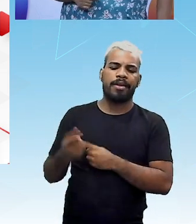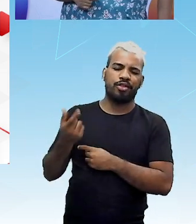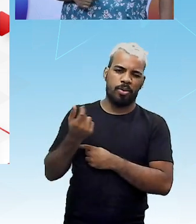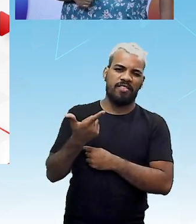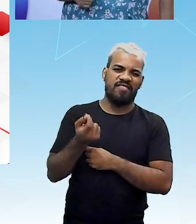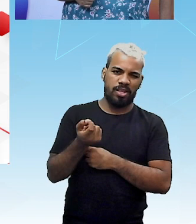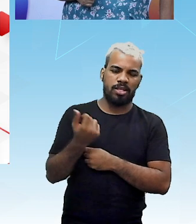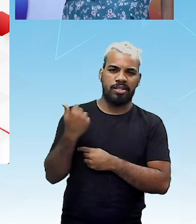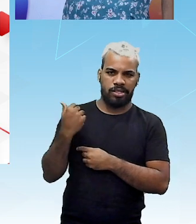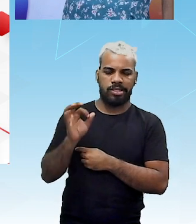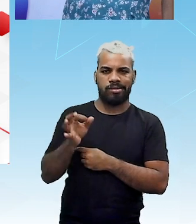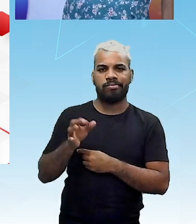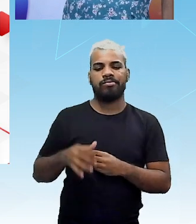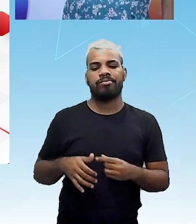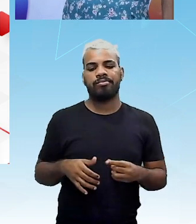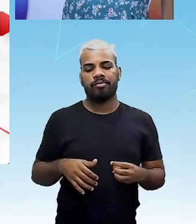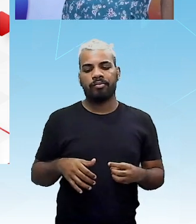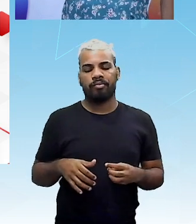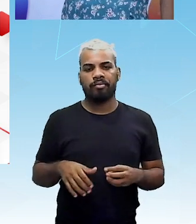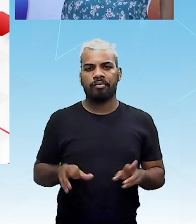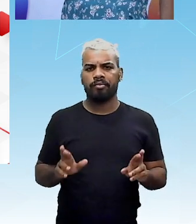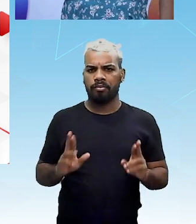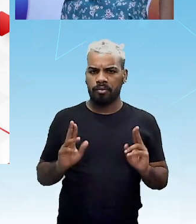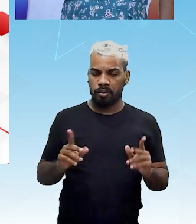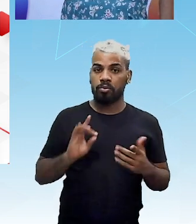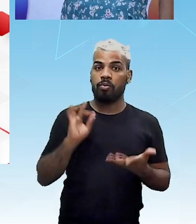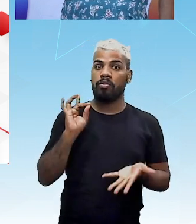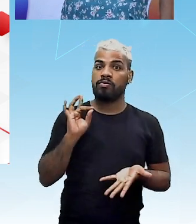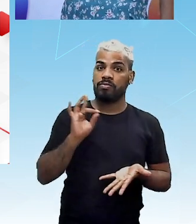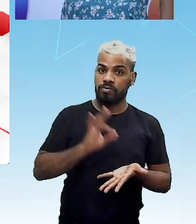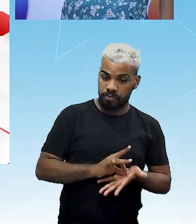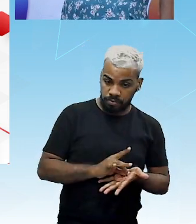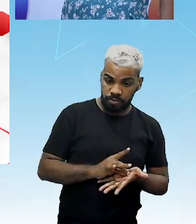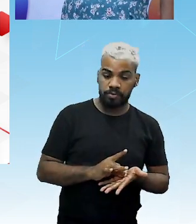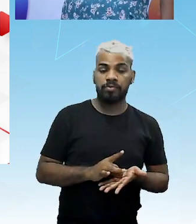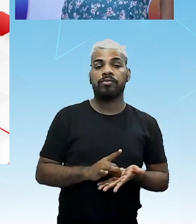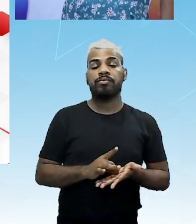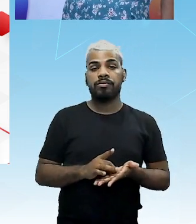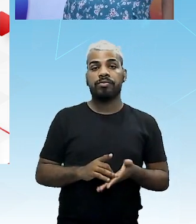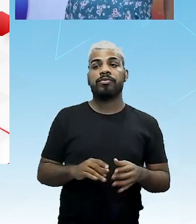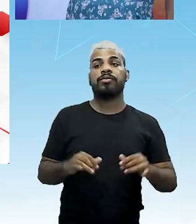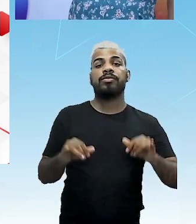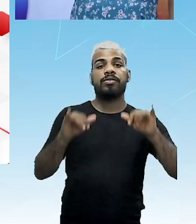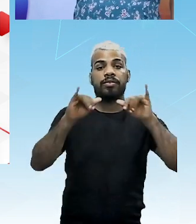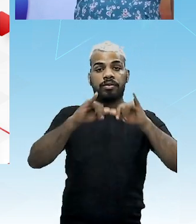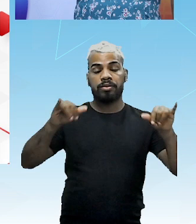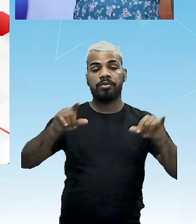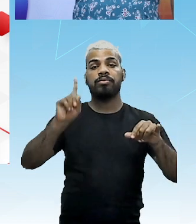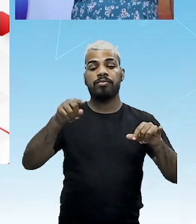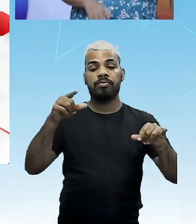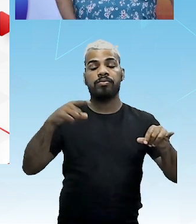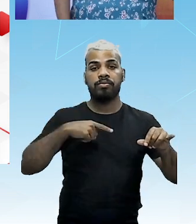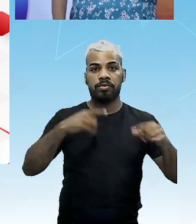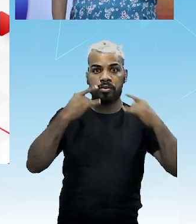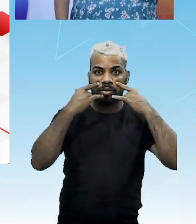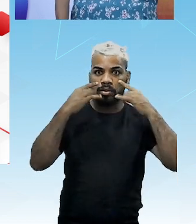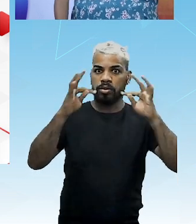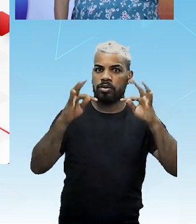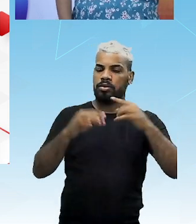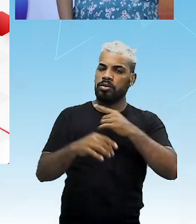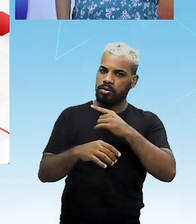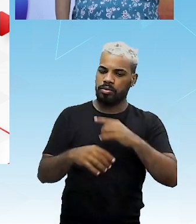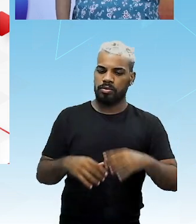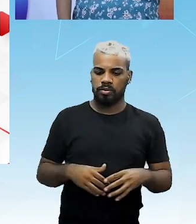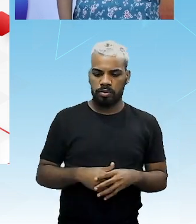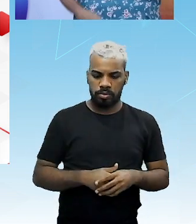descoberta. Então, de fato, a notícia em si já chama a atenção do